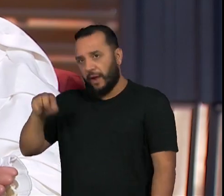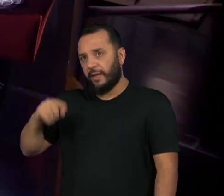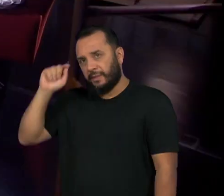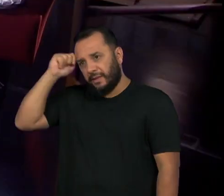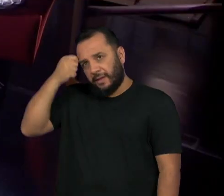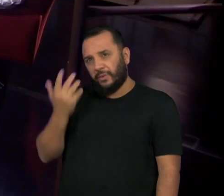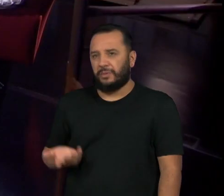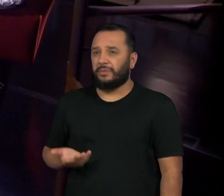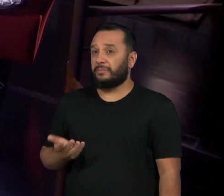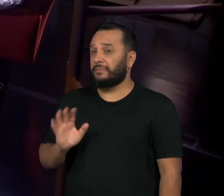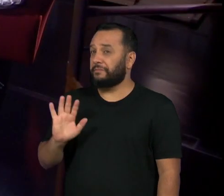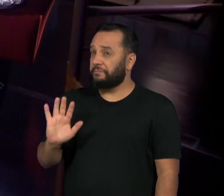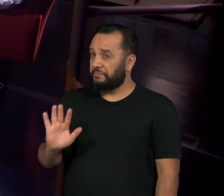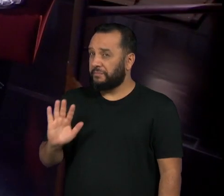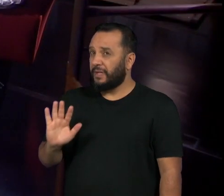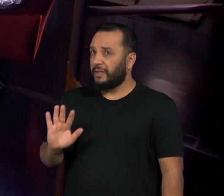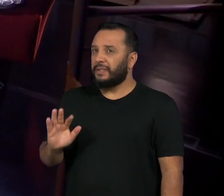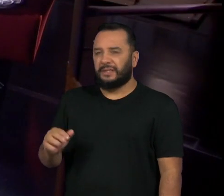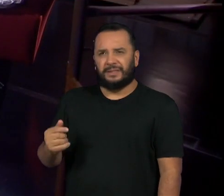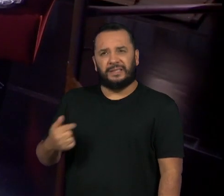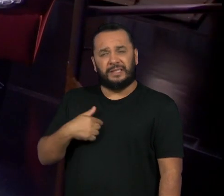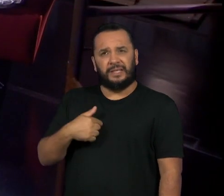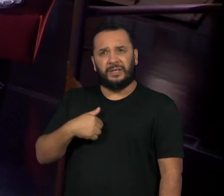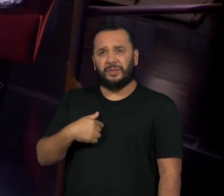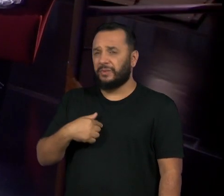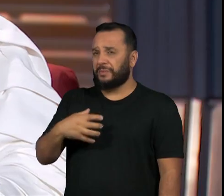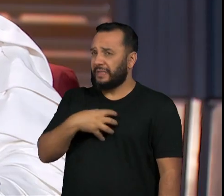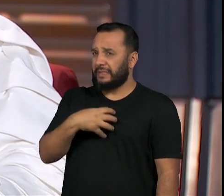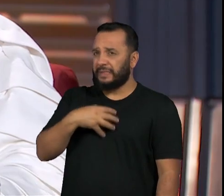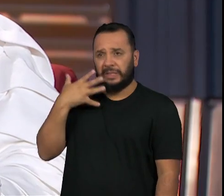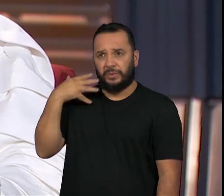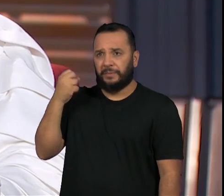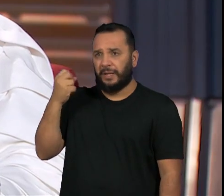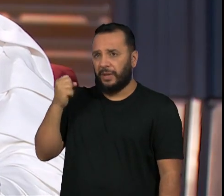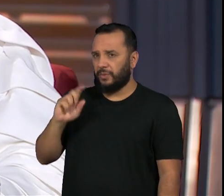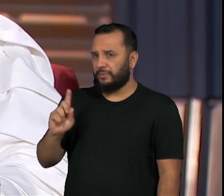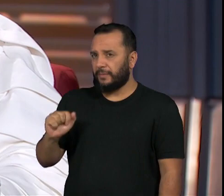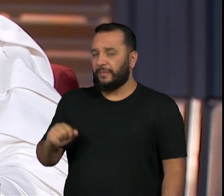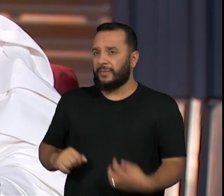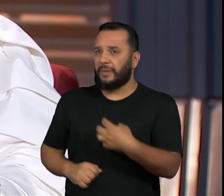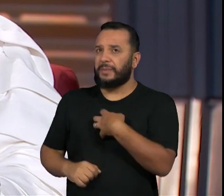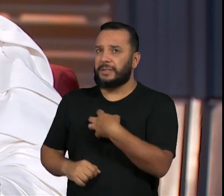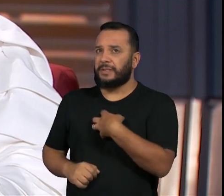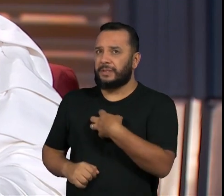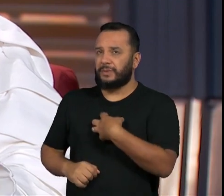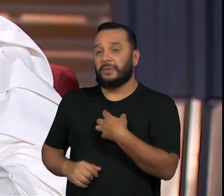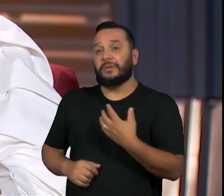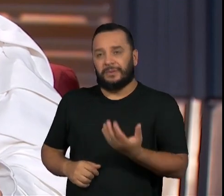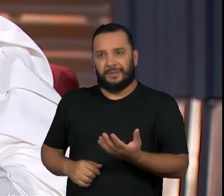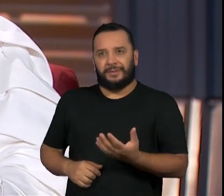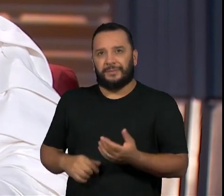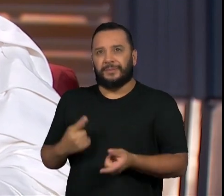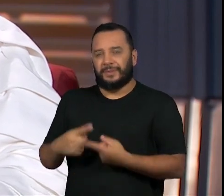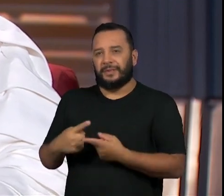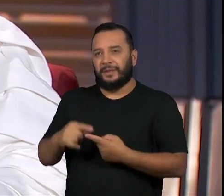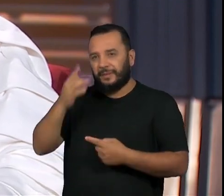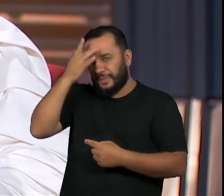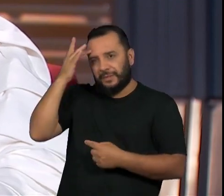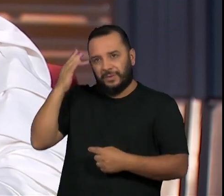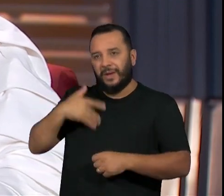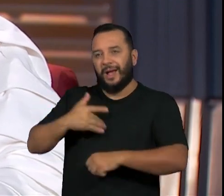Ok. Por mais que a gente se diga aí, mas eu não me sinto branca. Eu não me sinto. Né? A gente sabe que a pessoa racista